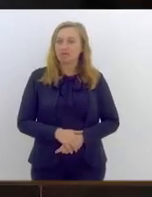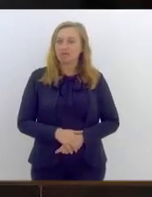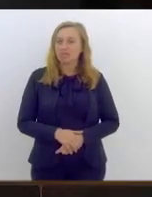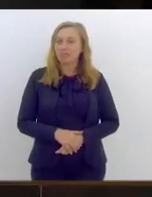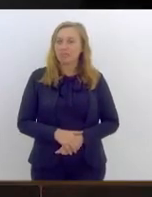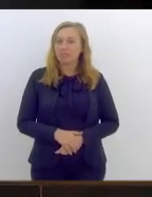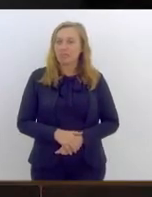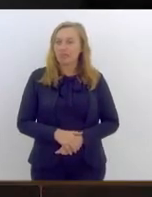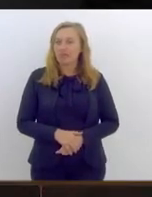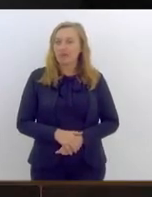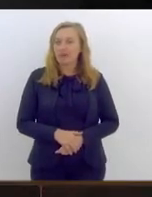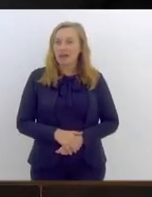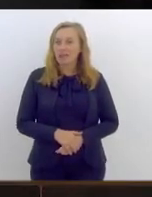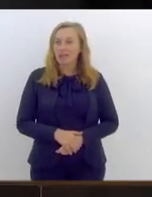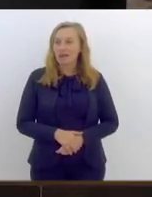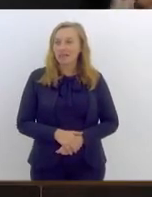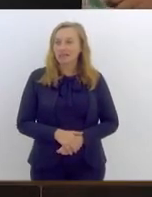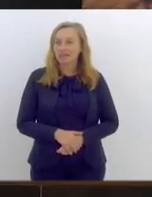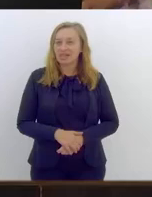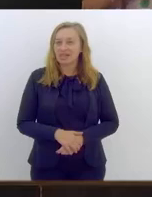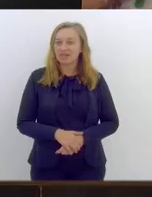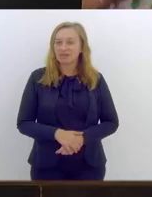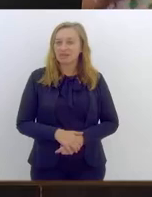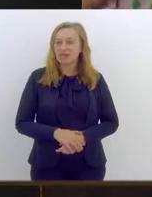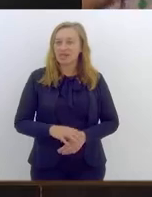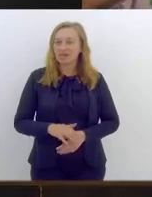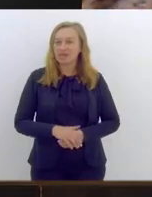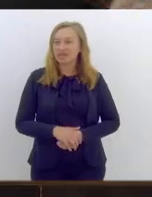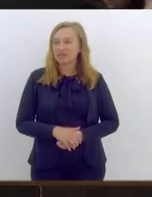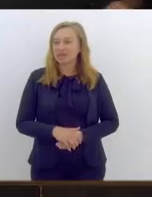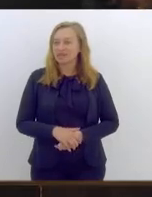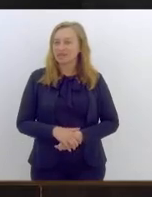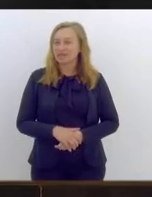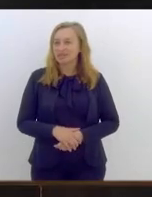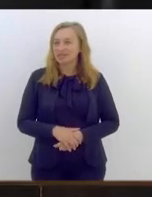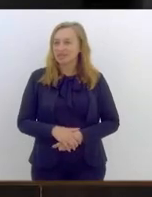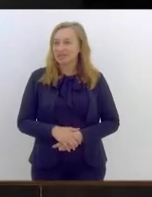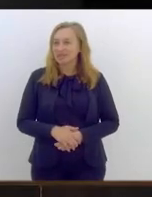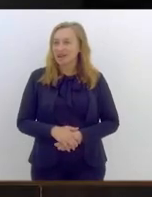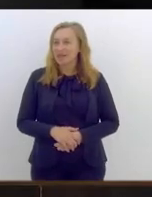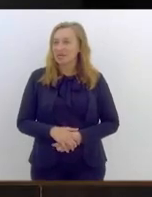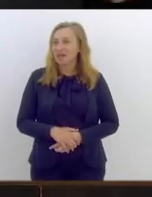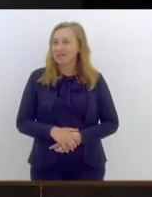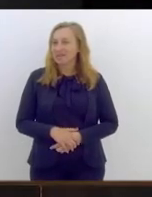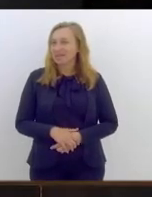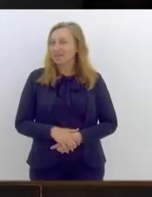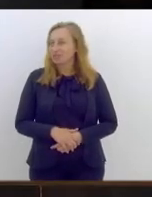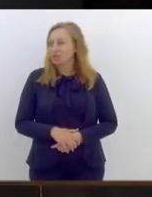Thank you.